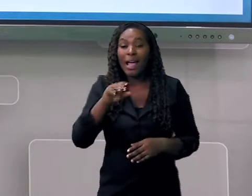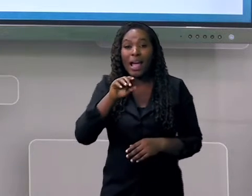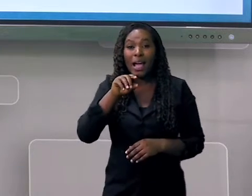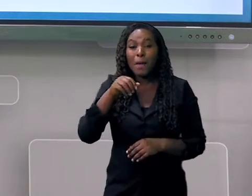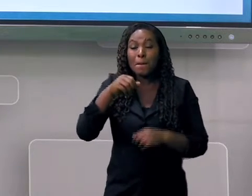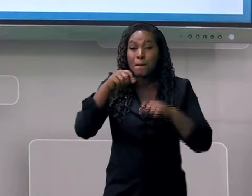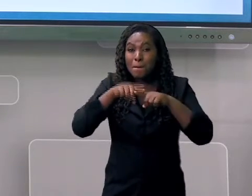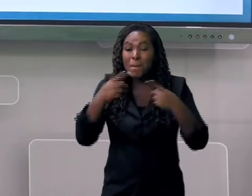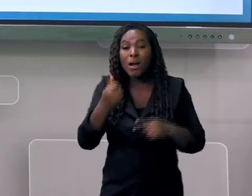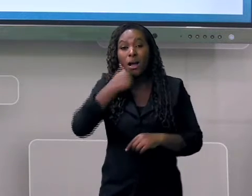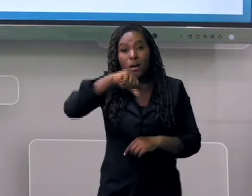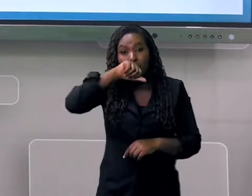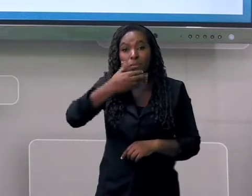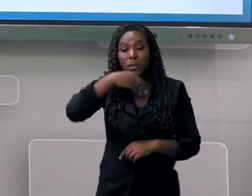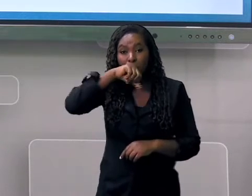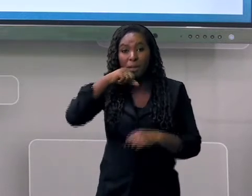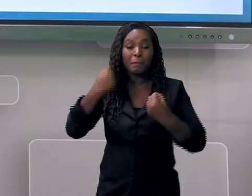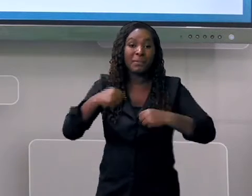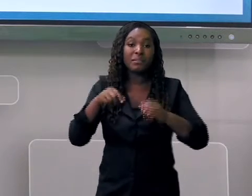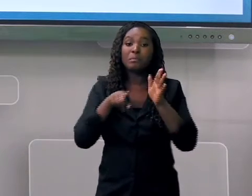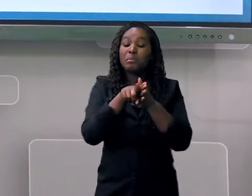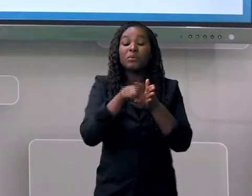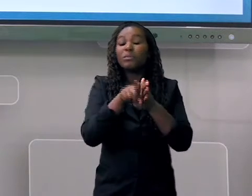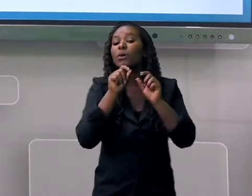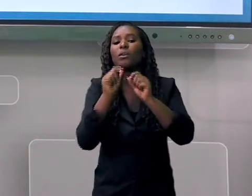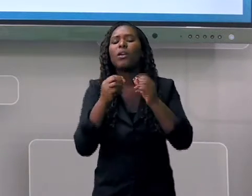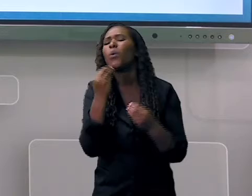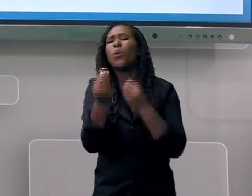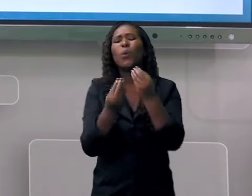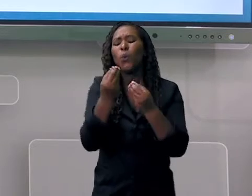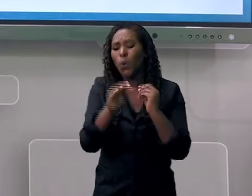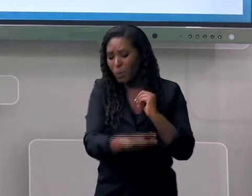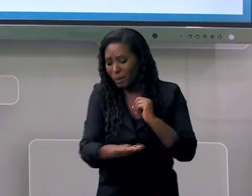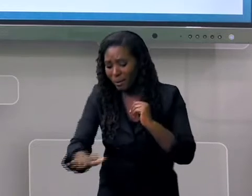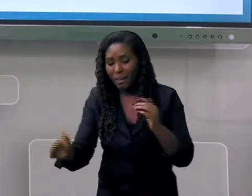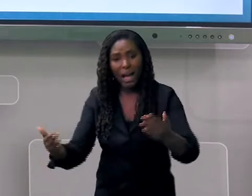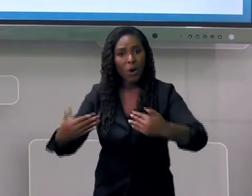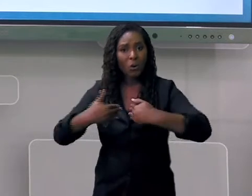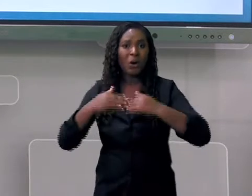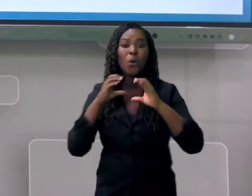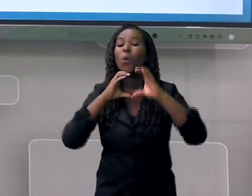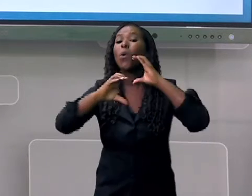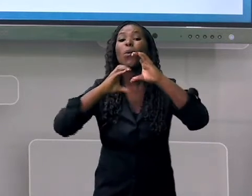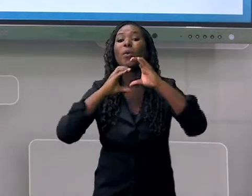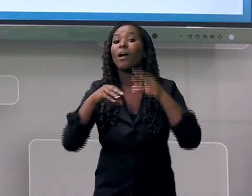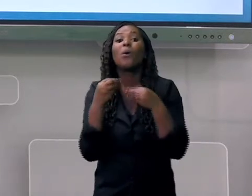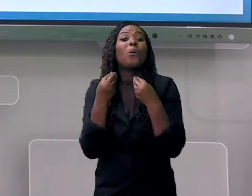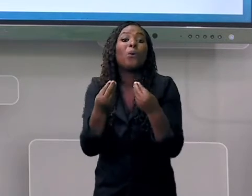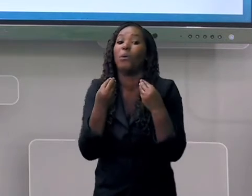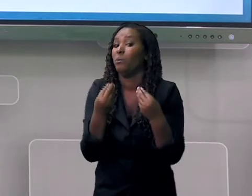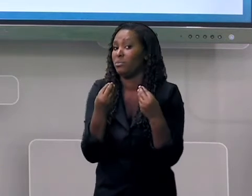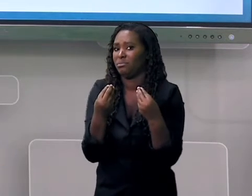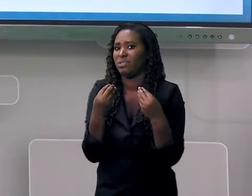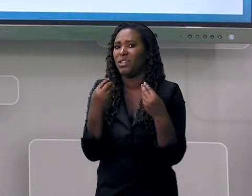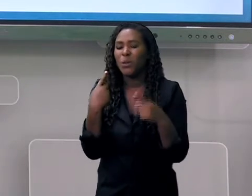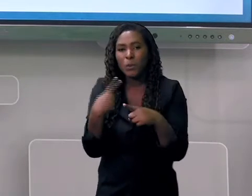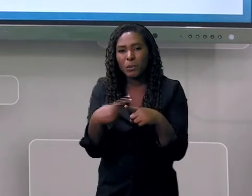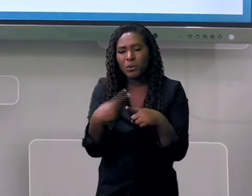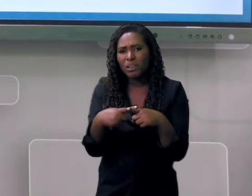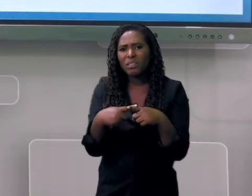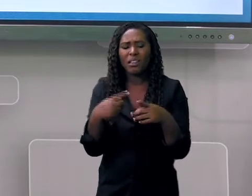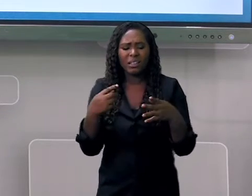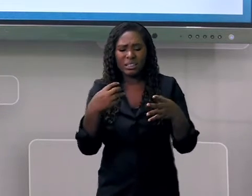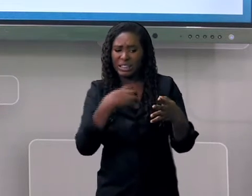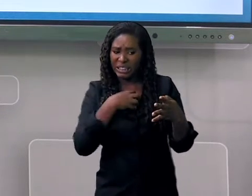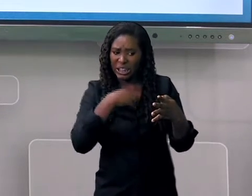de comunicação, mas nós temos outras formas que podem funcionar como um meio da criança se fazer entender. E como